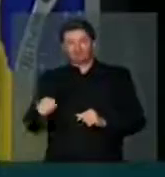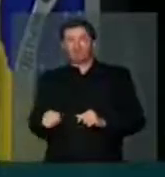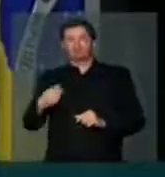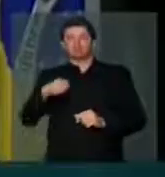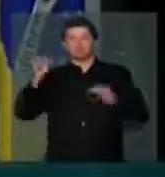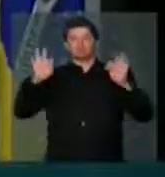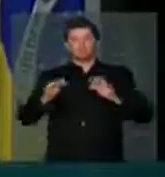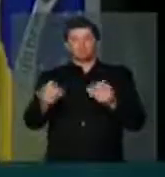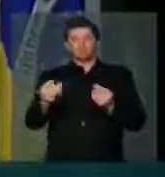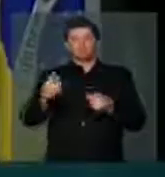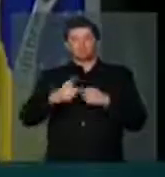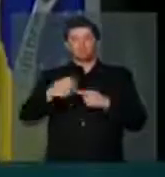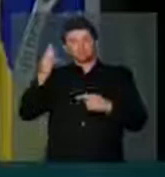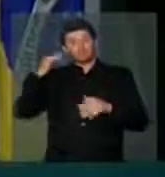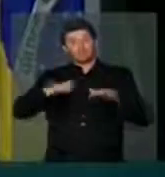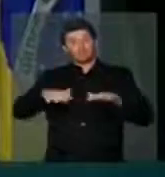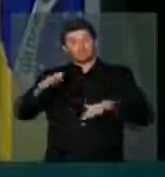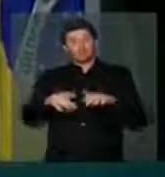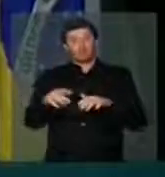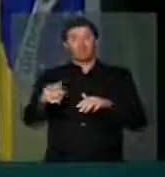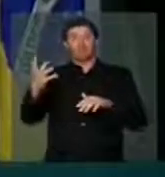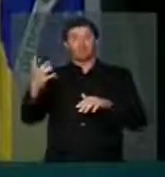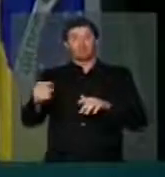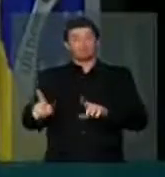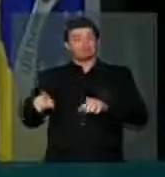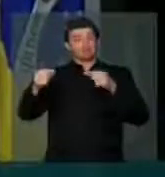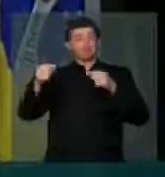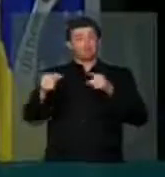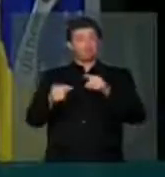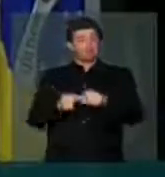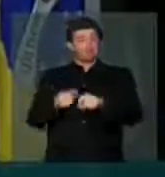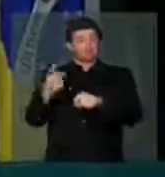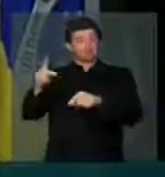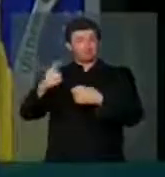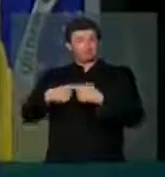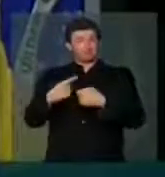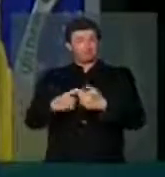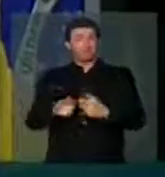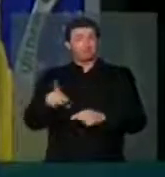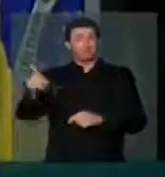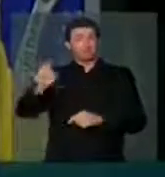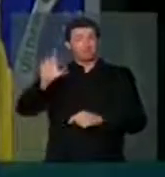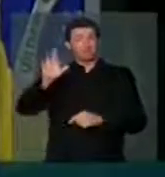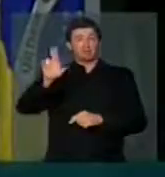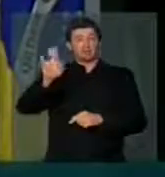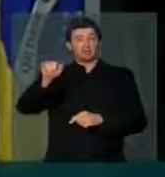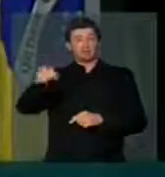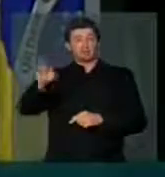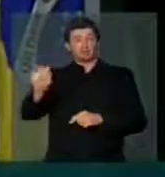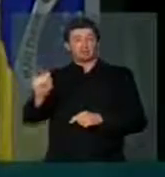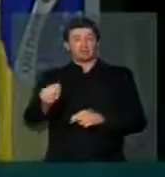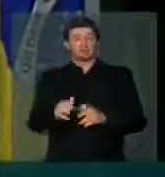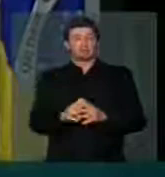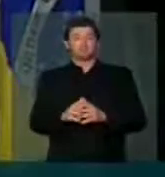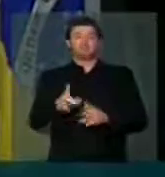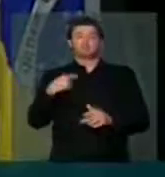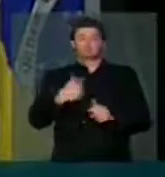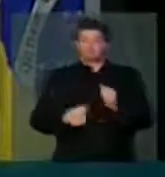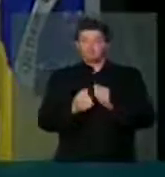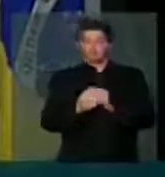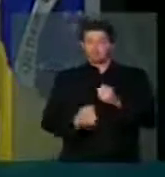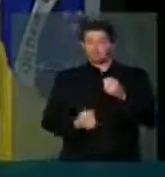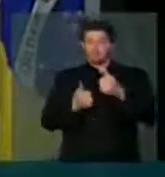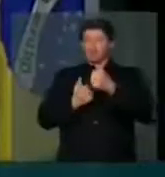muito feliz a saber hoje que talvez você aceite um grande desafio na sua cidade, lá em Criciúma. Estaremos juntos lá